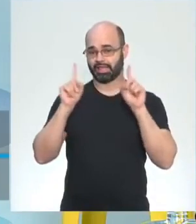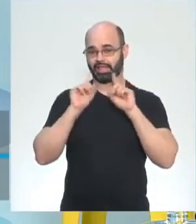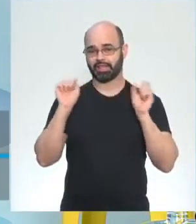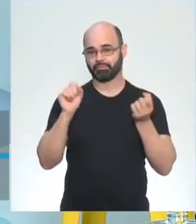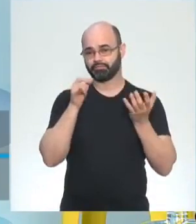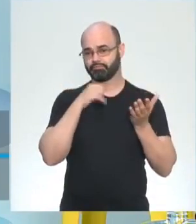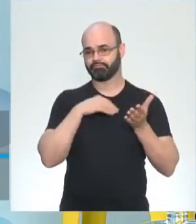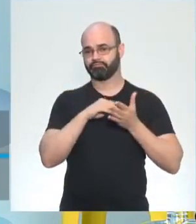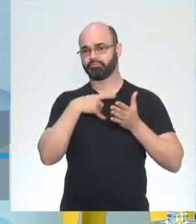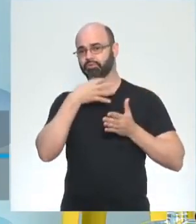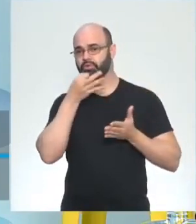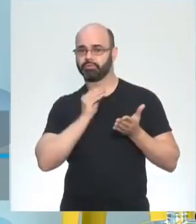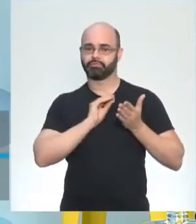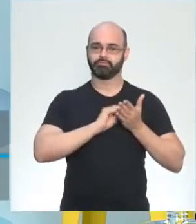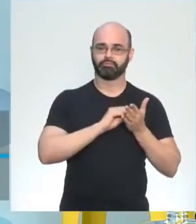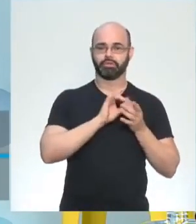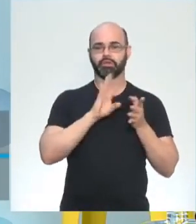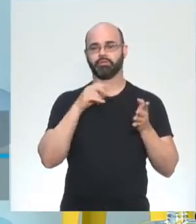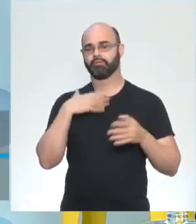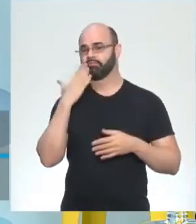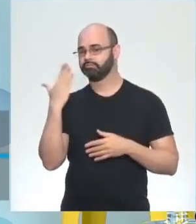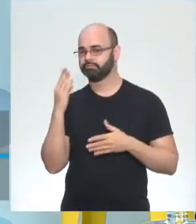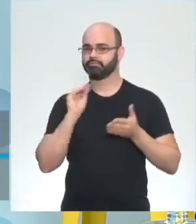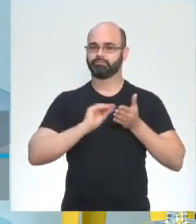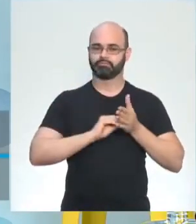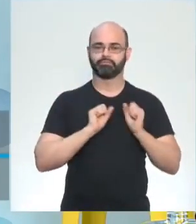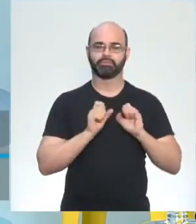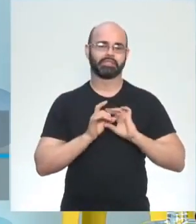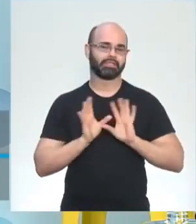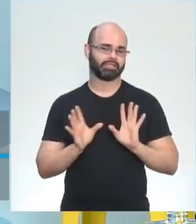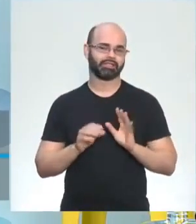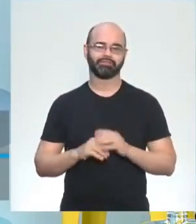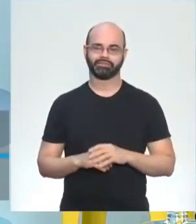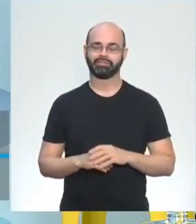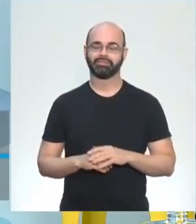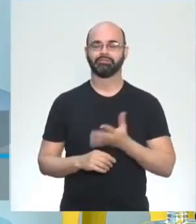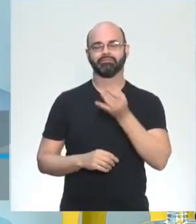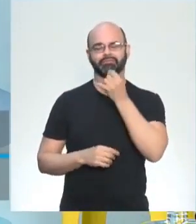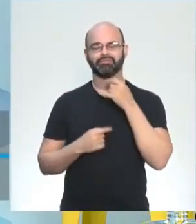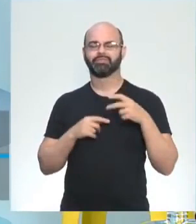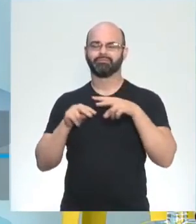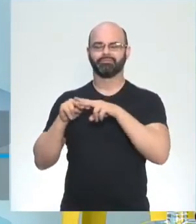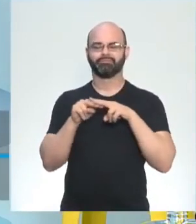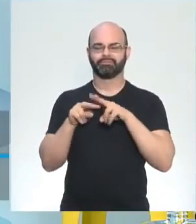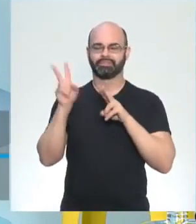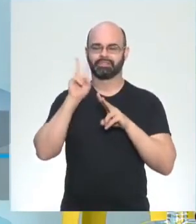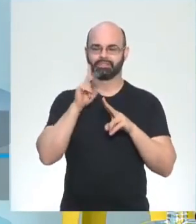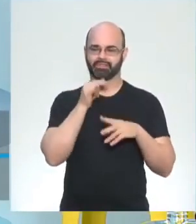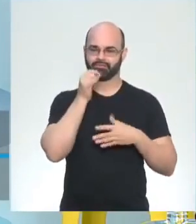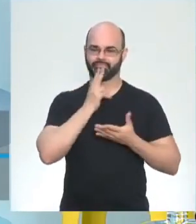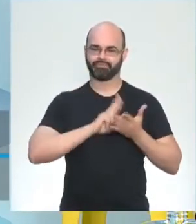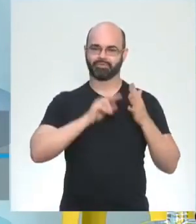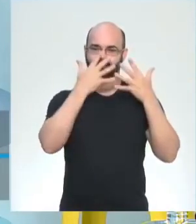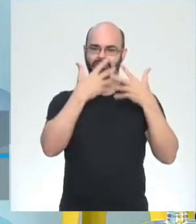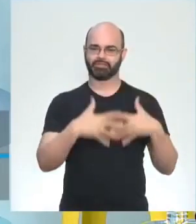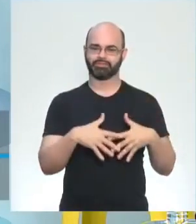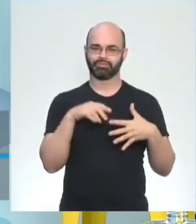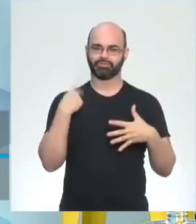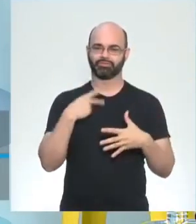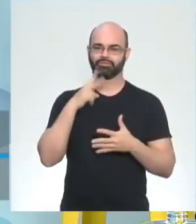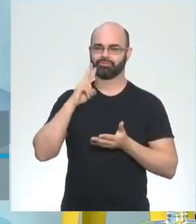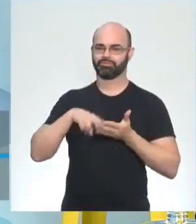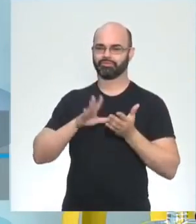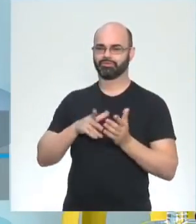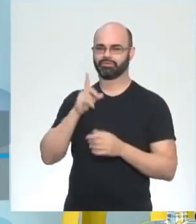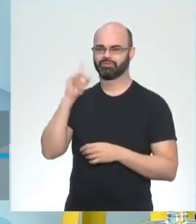sua observação ou solicitação, tá? Então, era somente para revisar. Aí a estrutura de uma carta que nós vimos também, vou